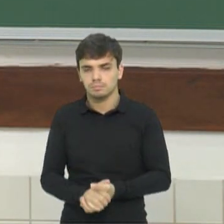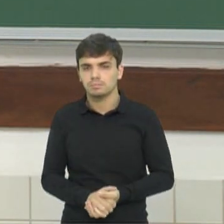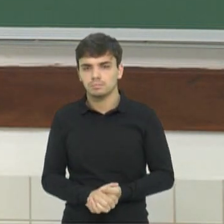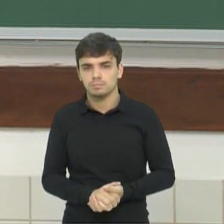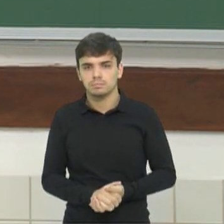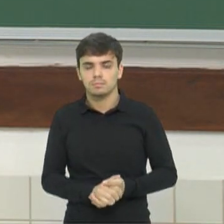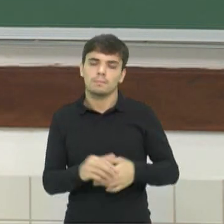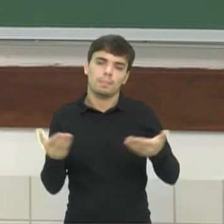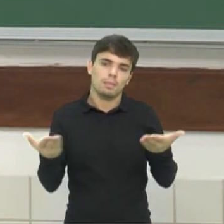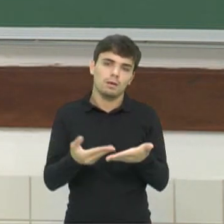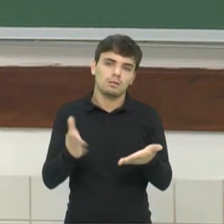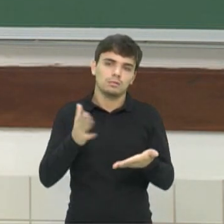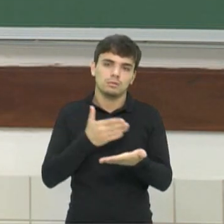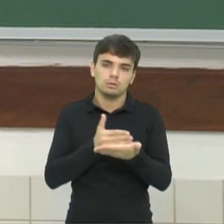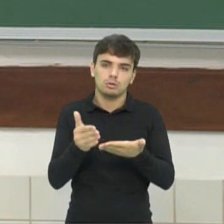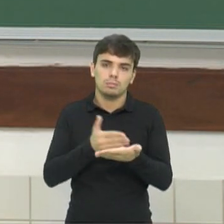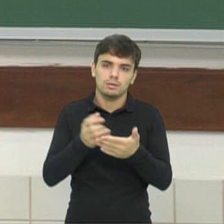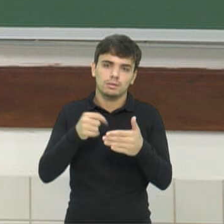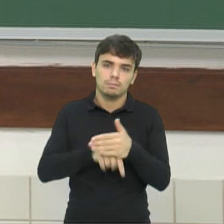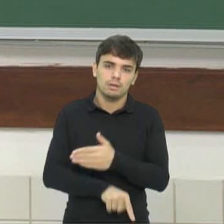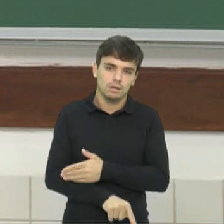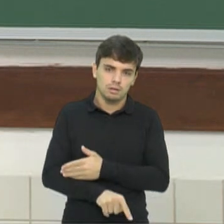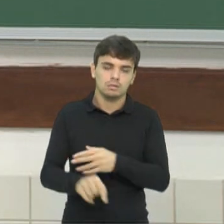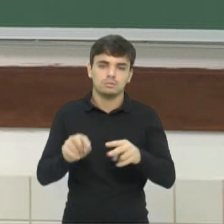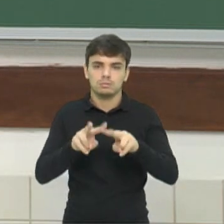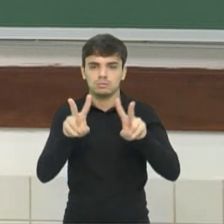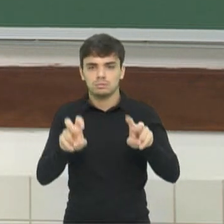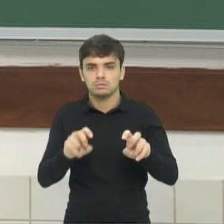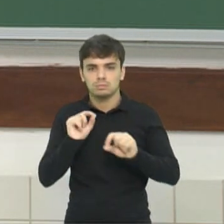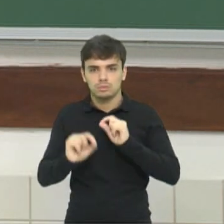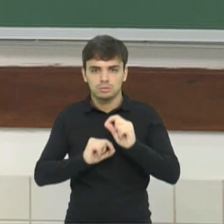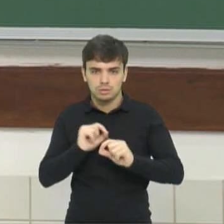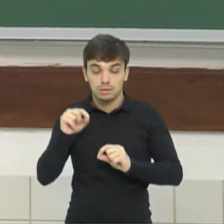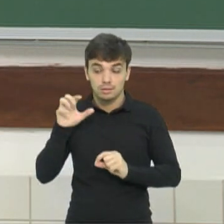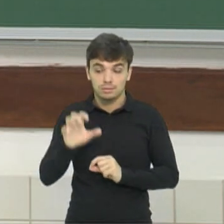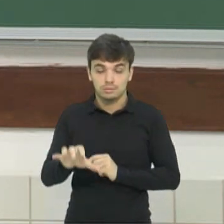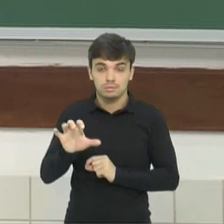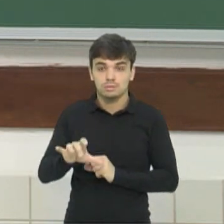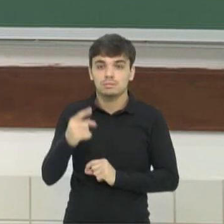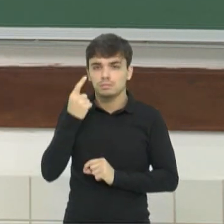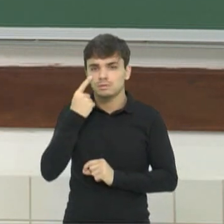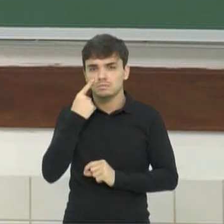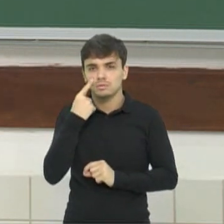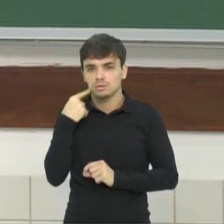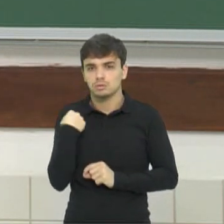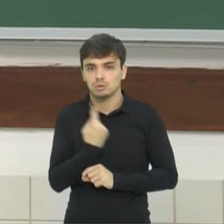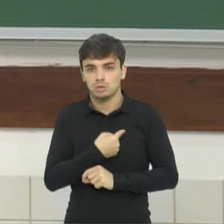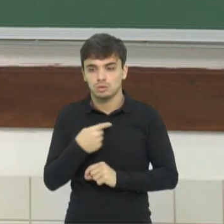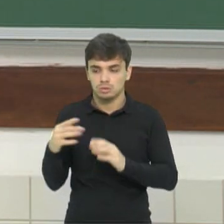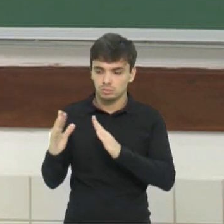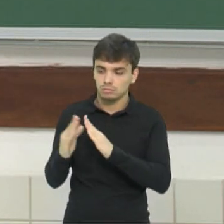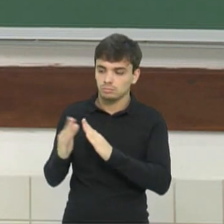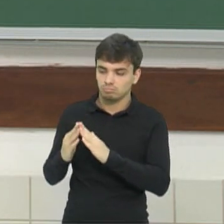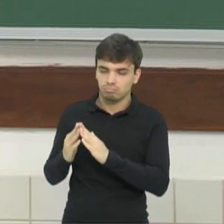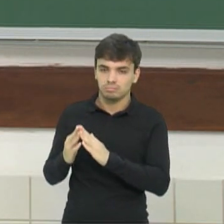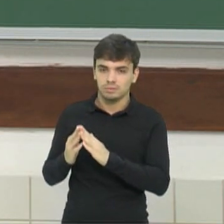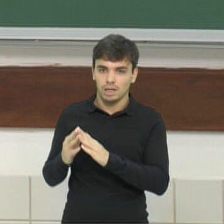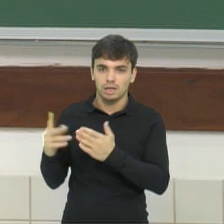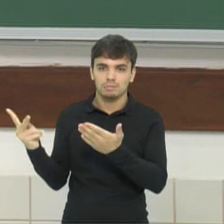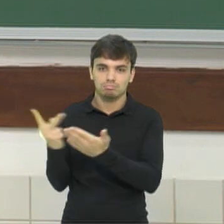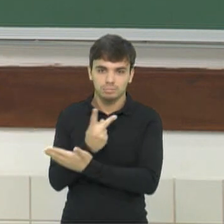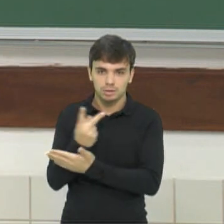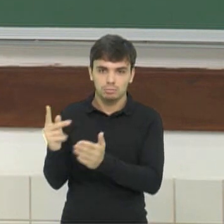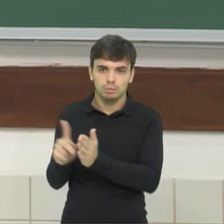fundamentais. Agora a gente já começa a aprofundar, utilizando esses conceitos para analisar coisas no nosso ambiente, por exemplo, os desastres ambientais,